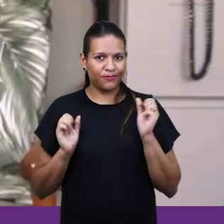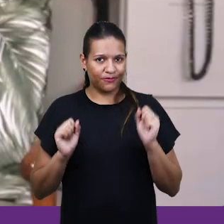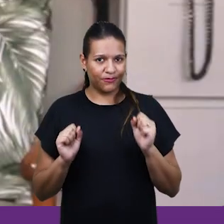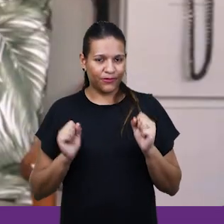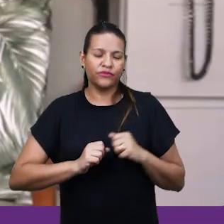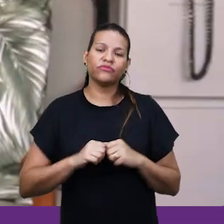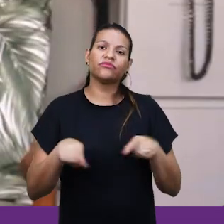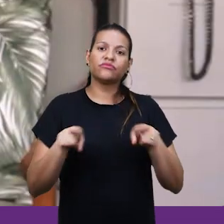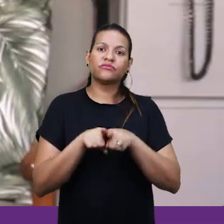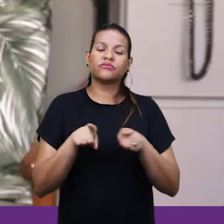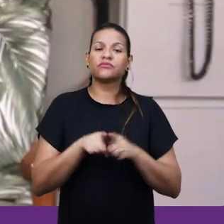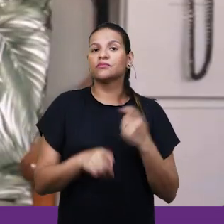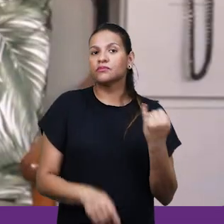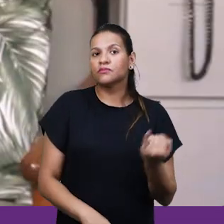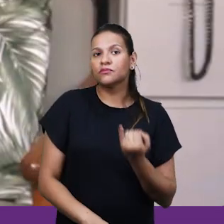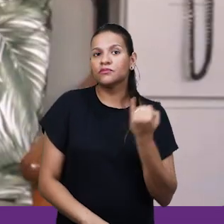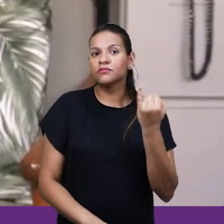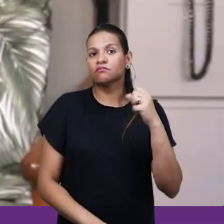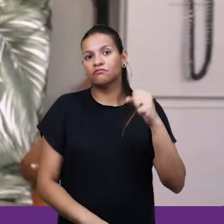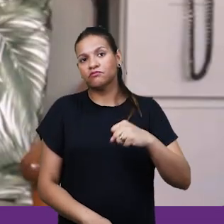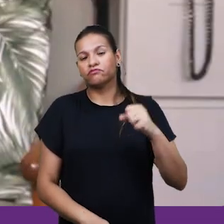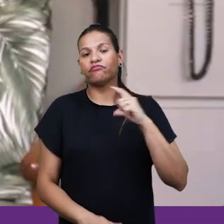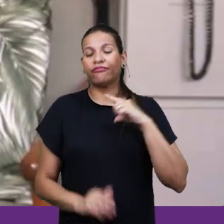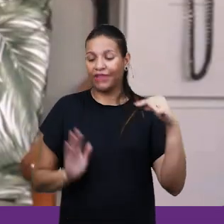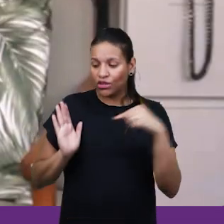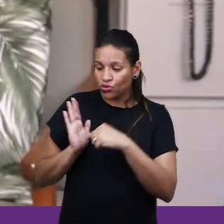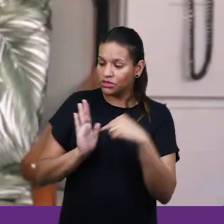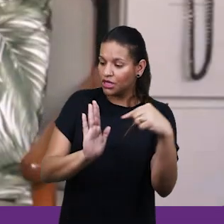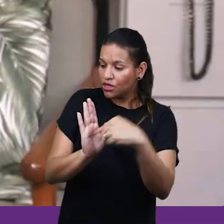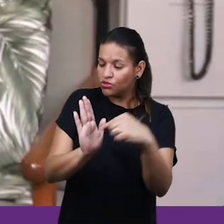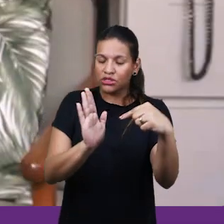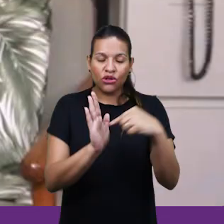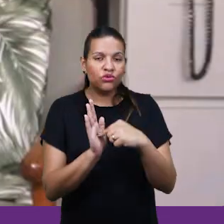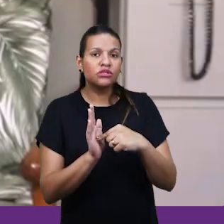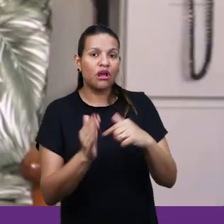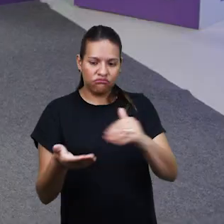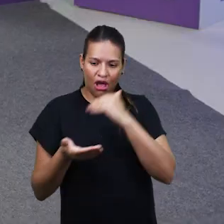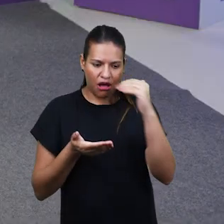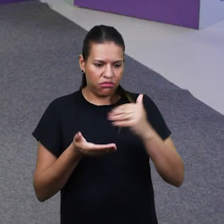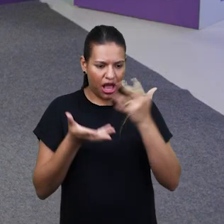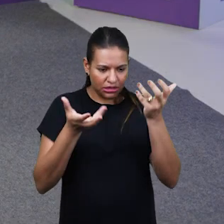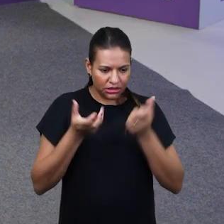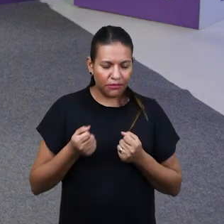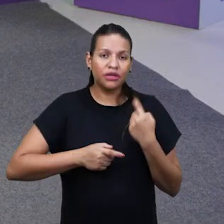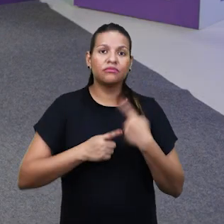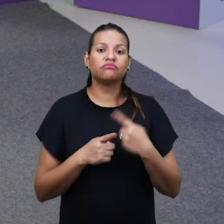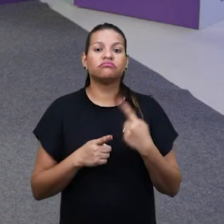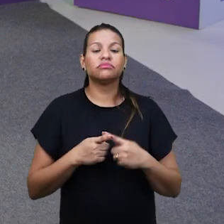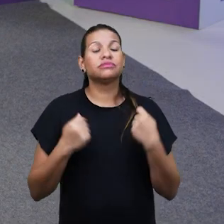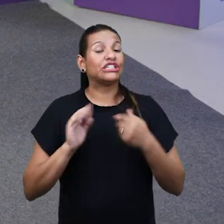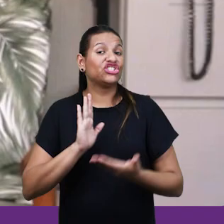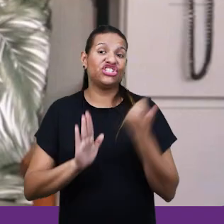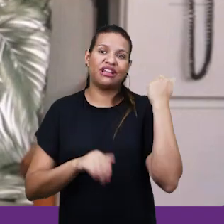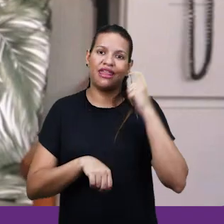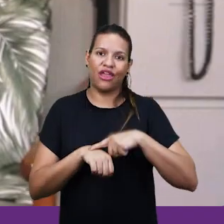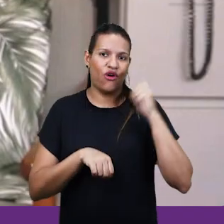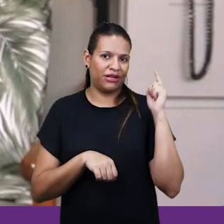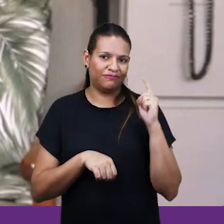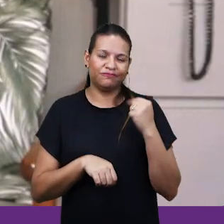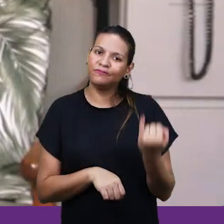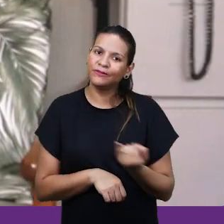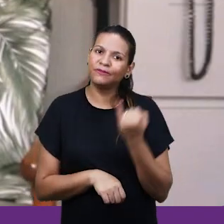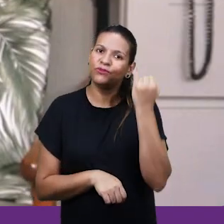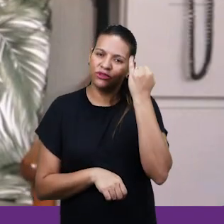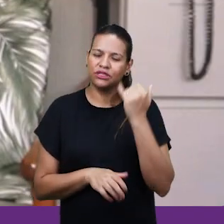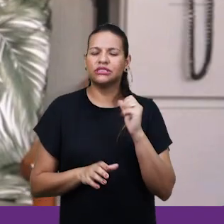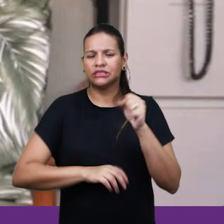a própria possibilidade de realização de denúncias direcionadas às próprias plataformas, né? E é importante que elas